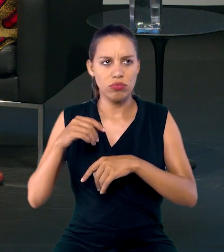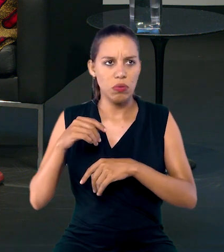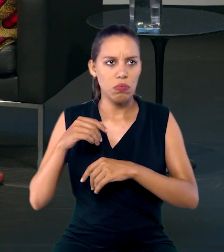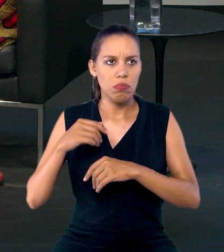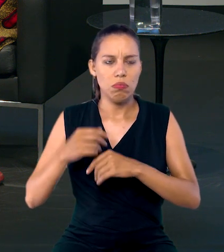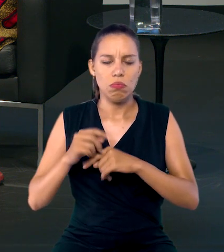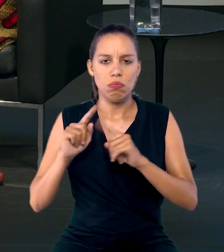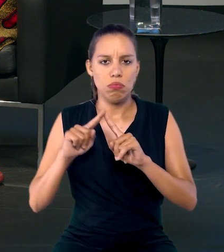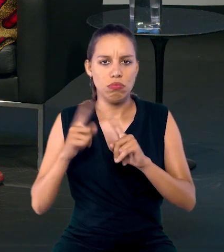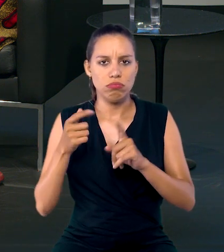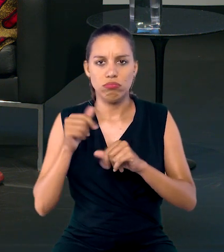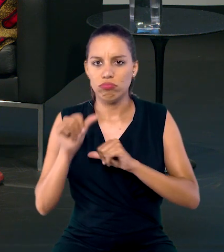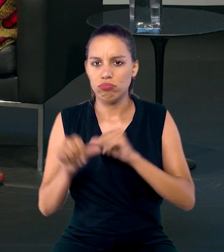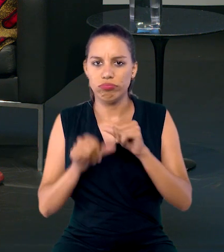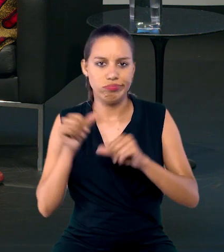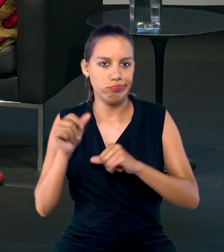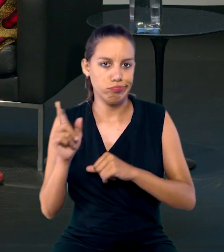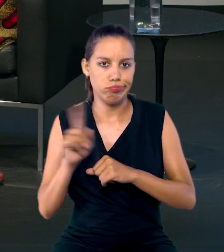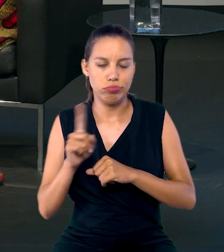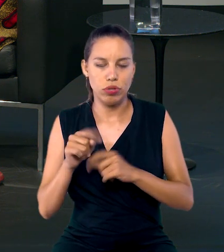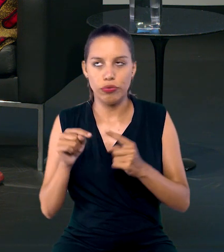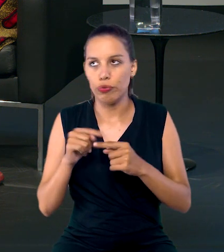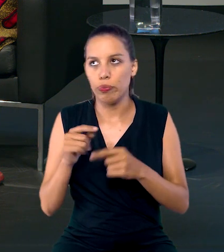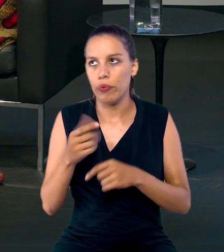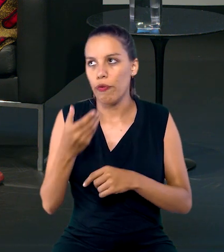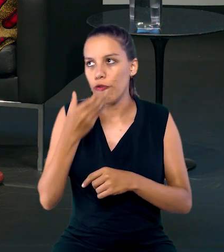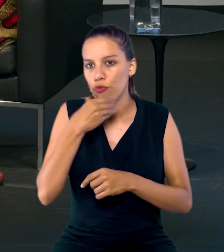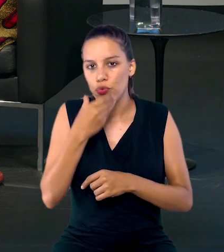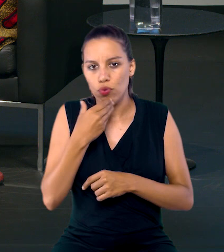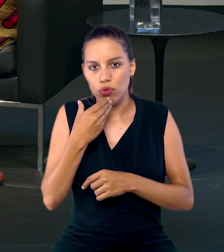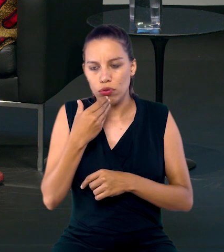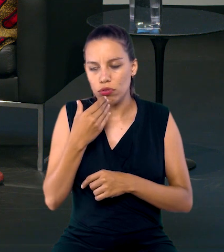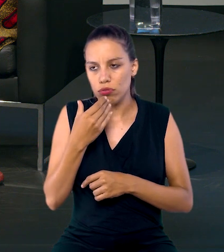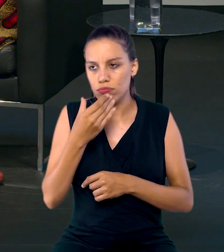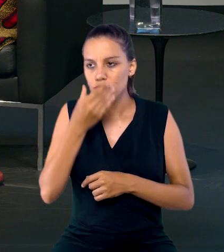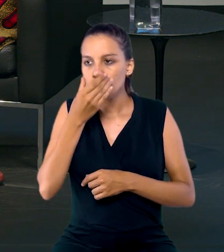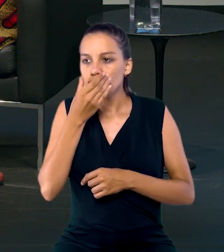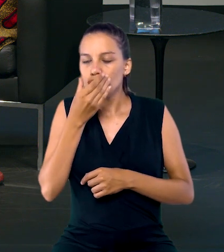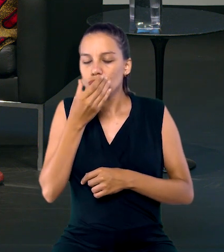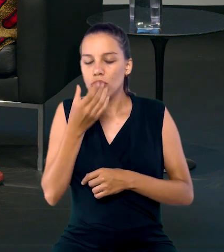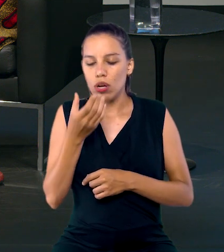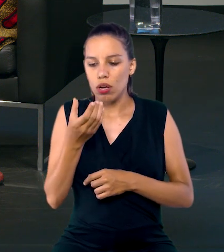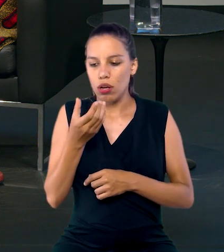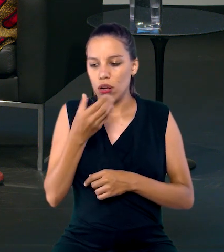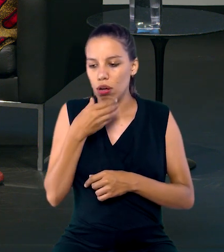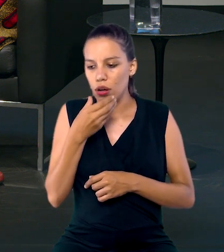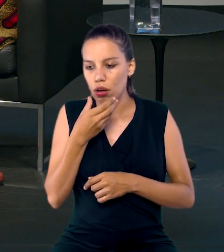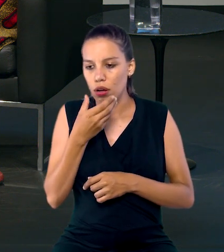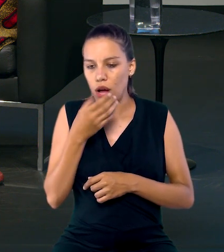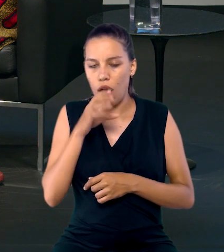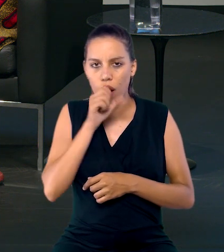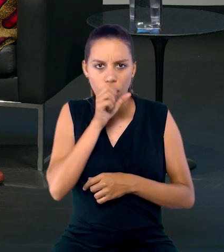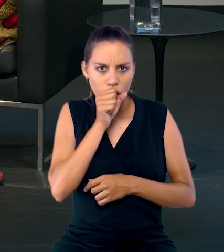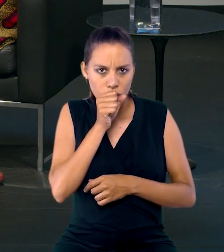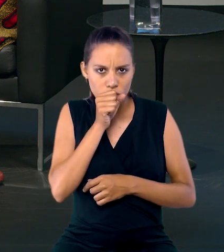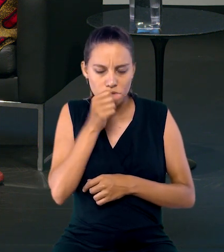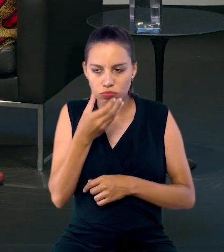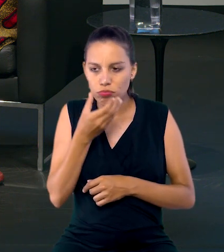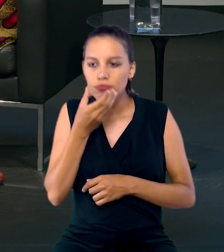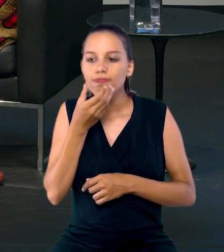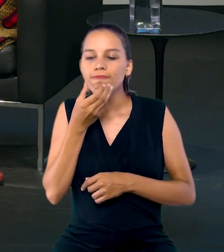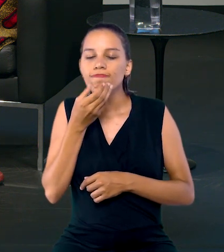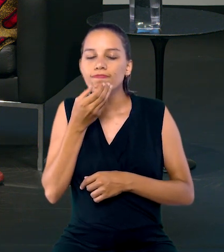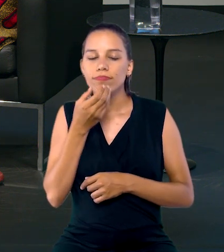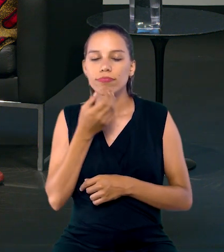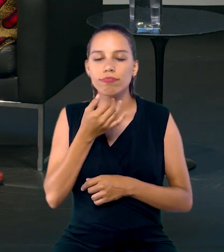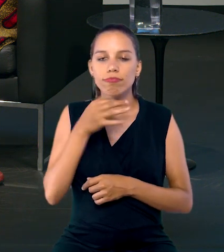não muda, né, como algo que não vai ser igual uma laranja, uma fruta que muda de cheiro, muda de cor, né? E aí eu queria muito te